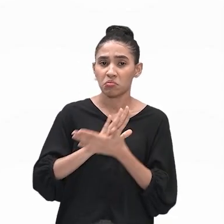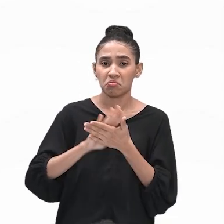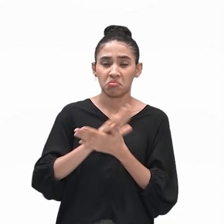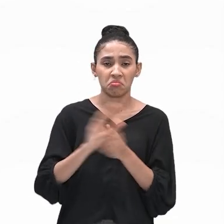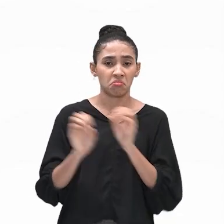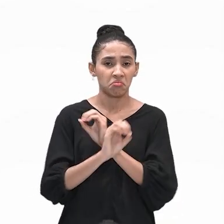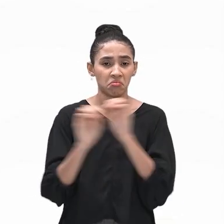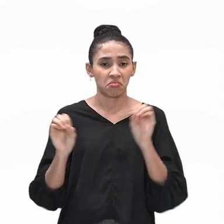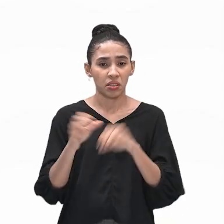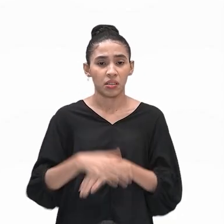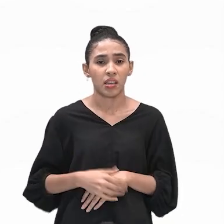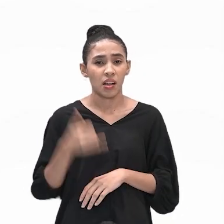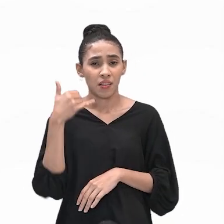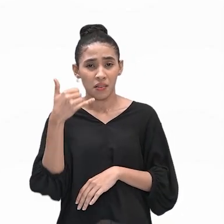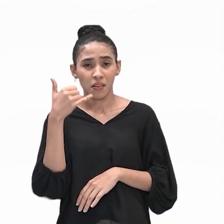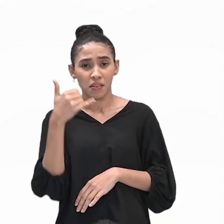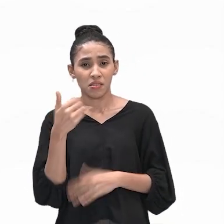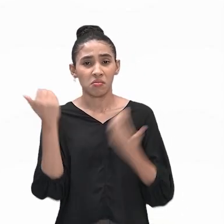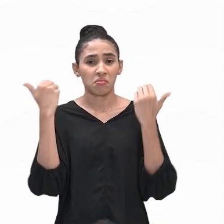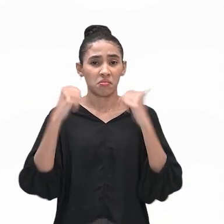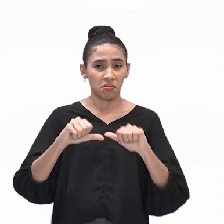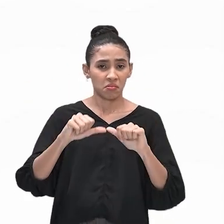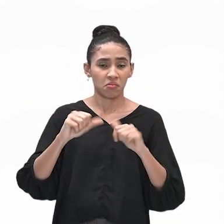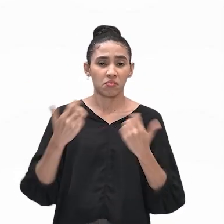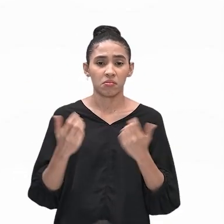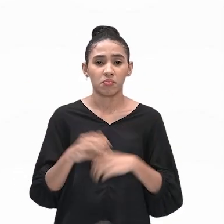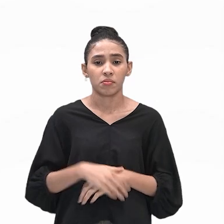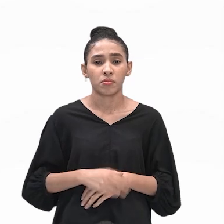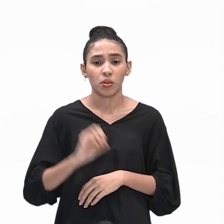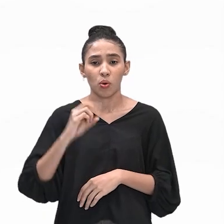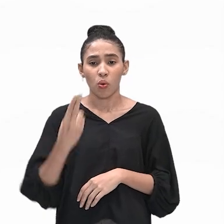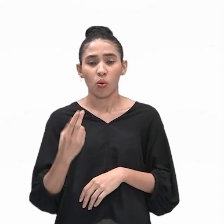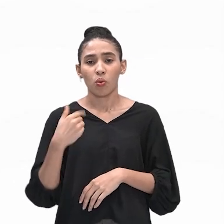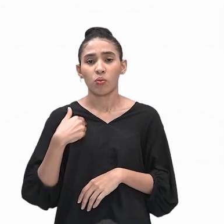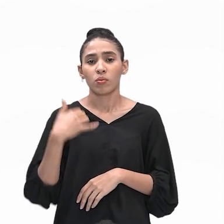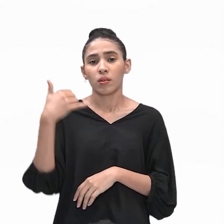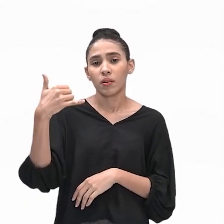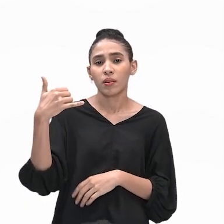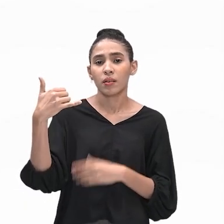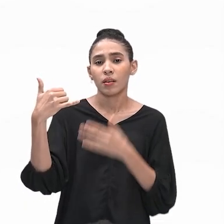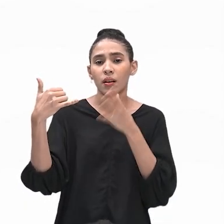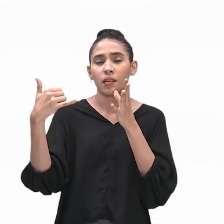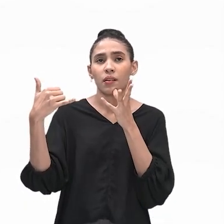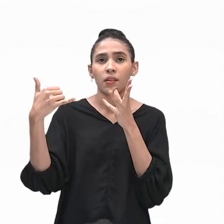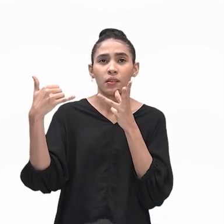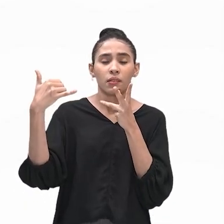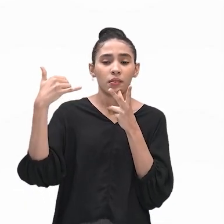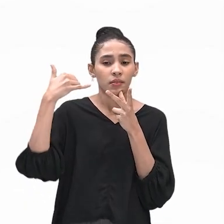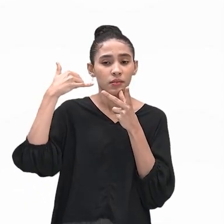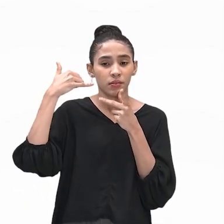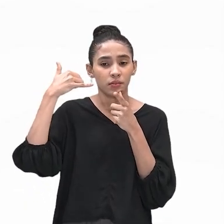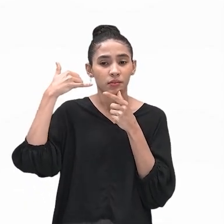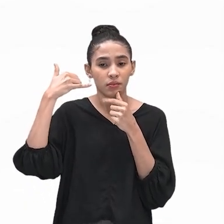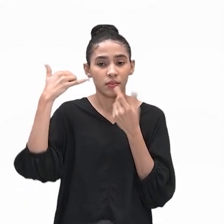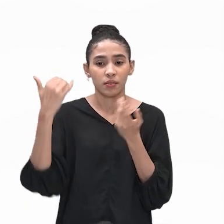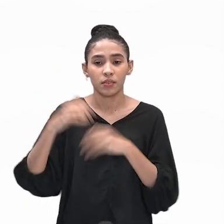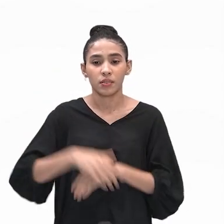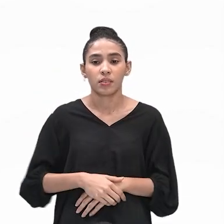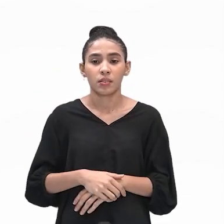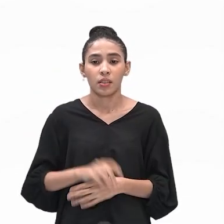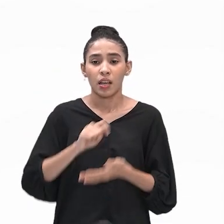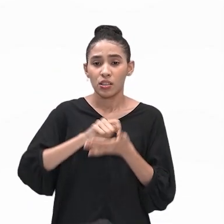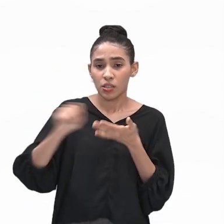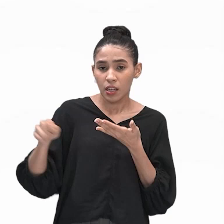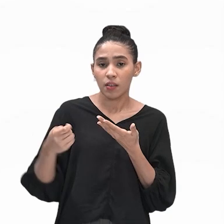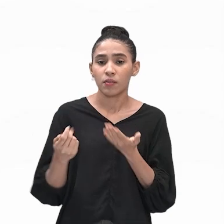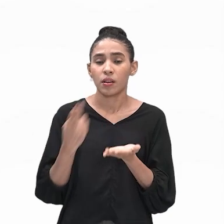ligações caíam, ou eu era colocado em uma espera que demorava horas. Escrevo esta carta